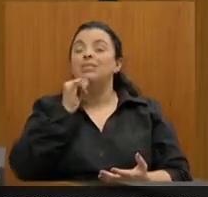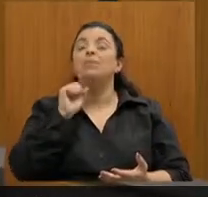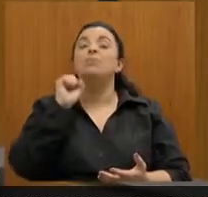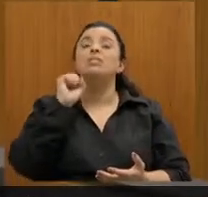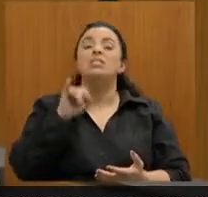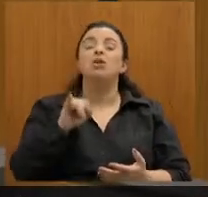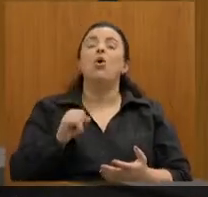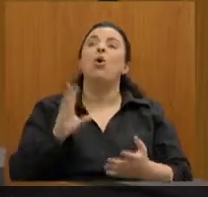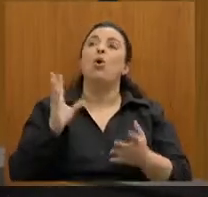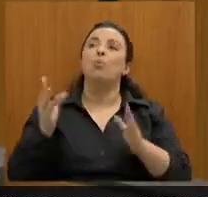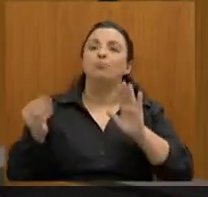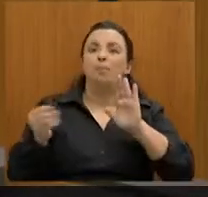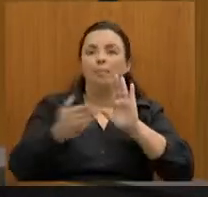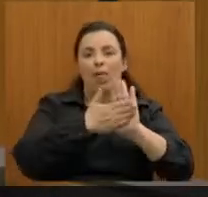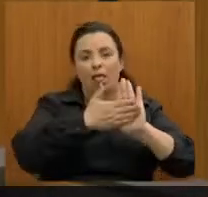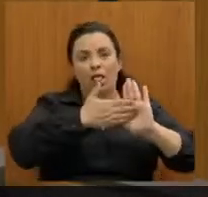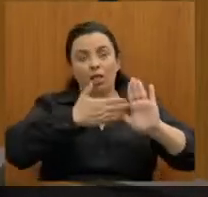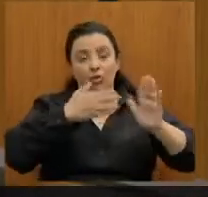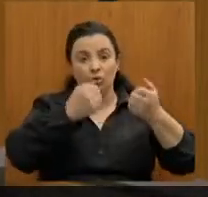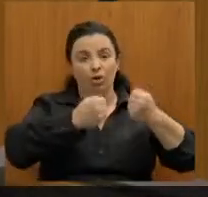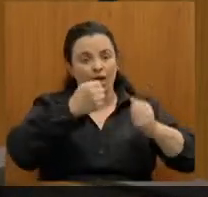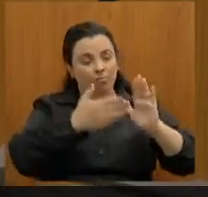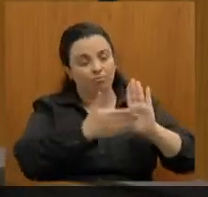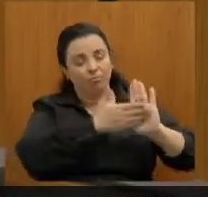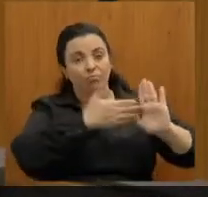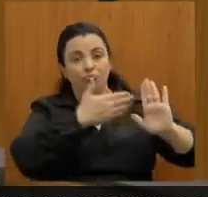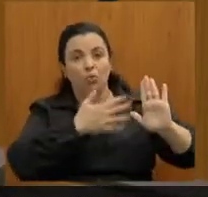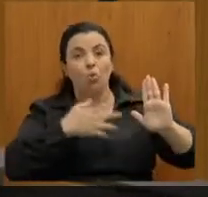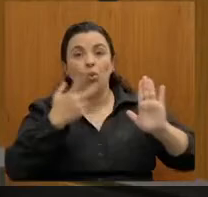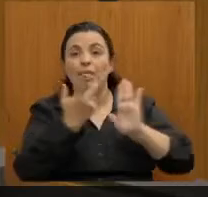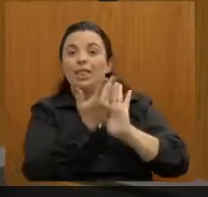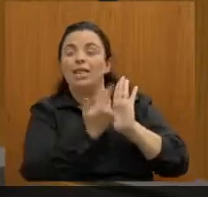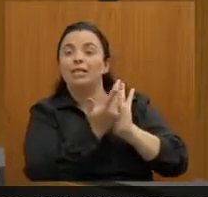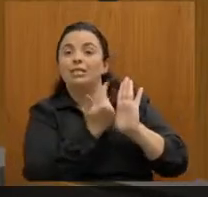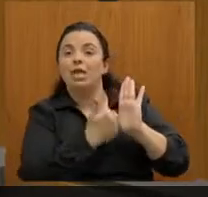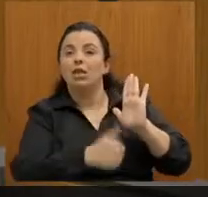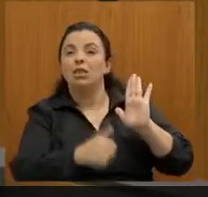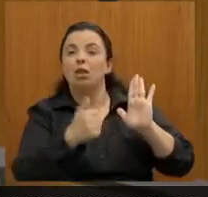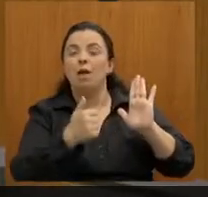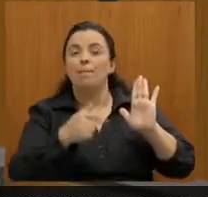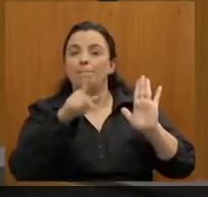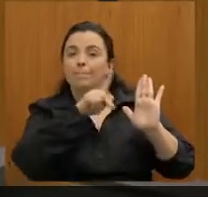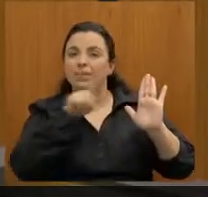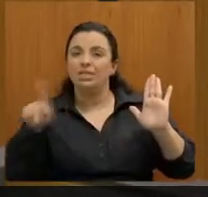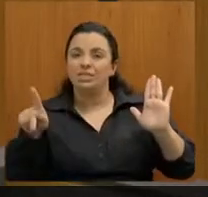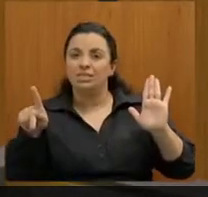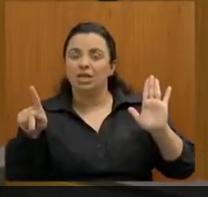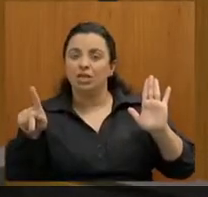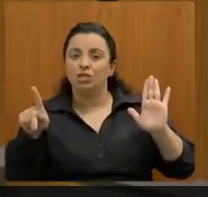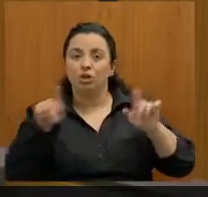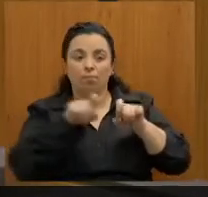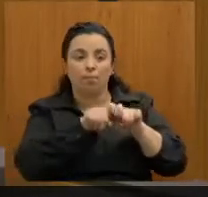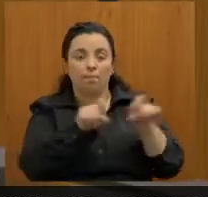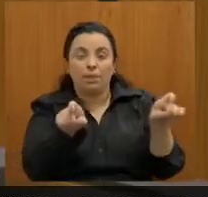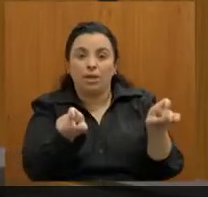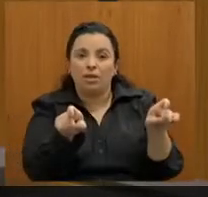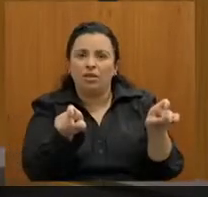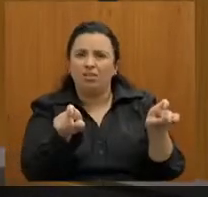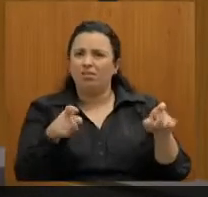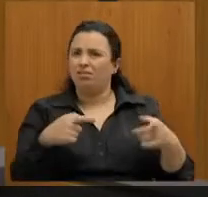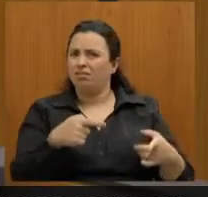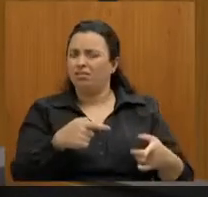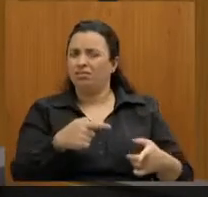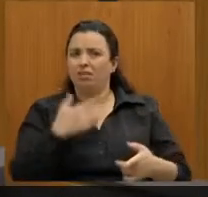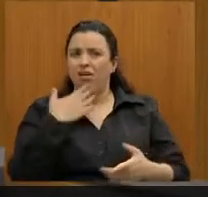empoderando a violência é de uma forma assustadora quando você tem o presidente